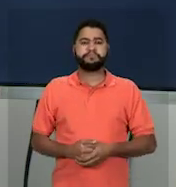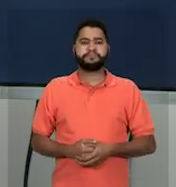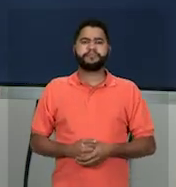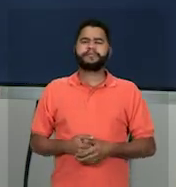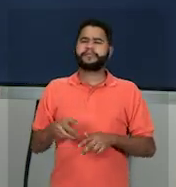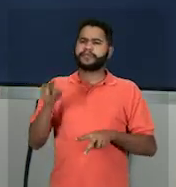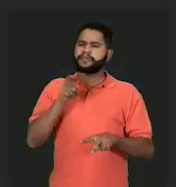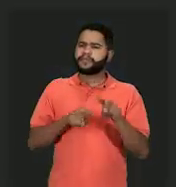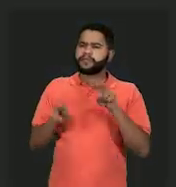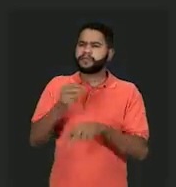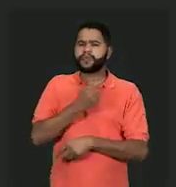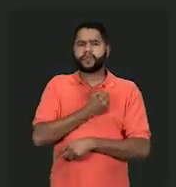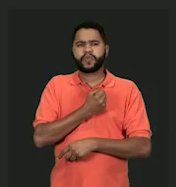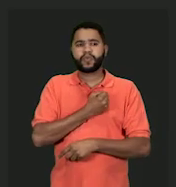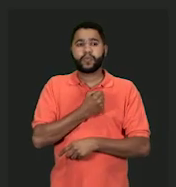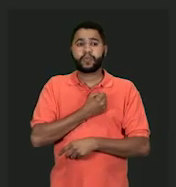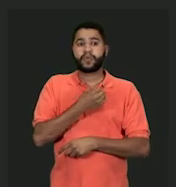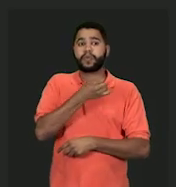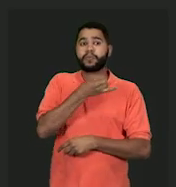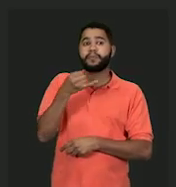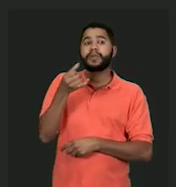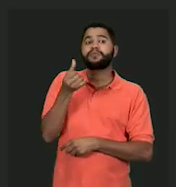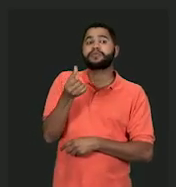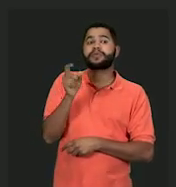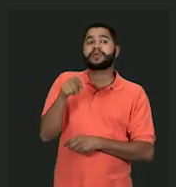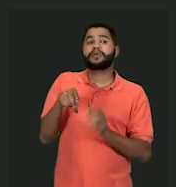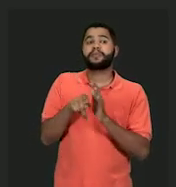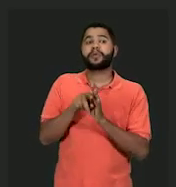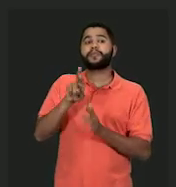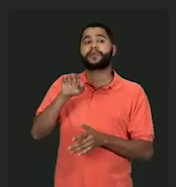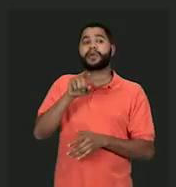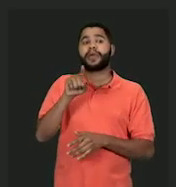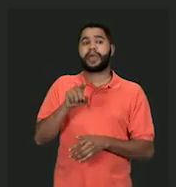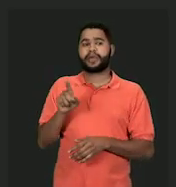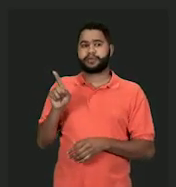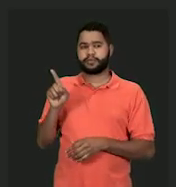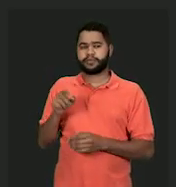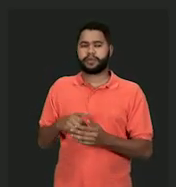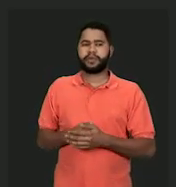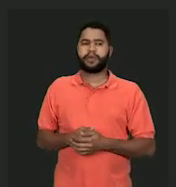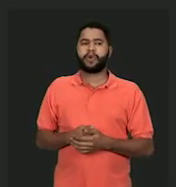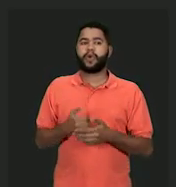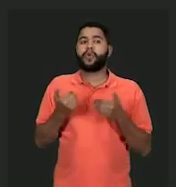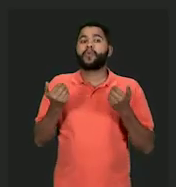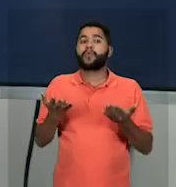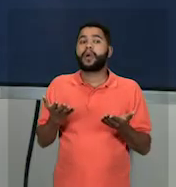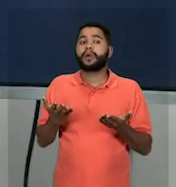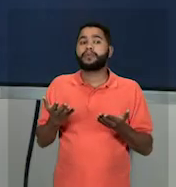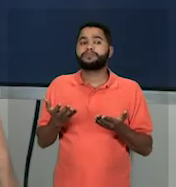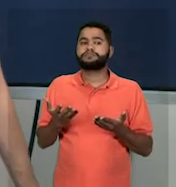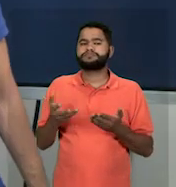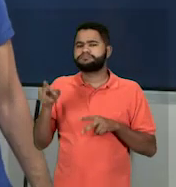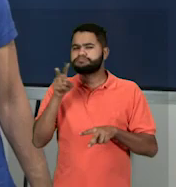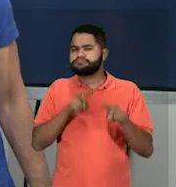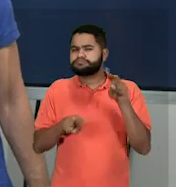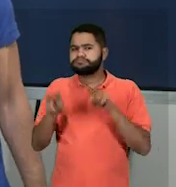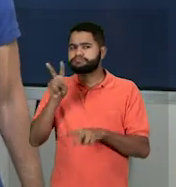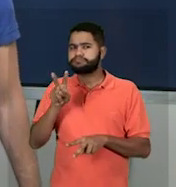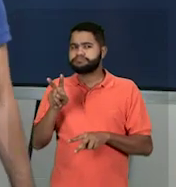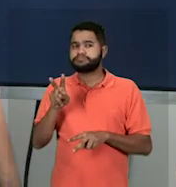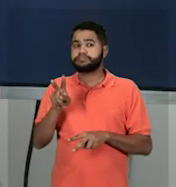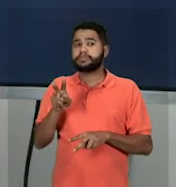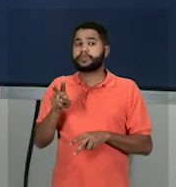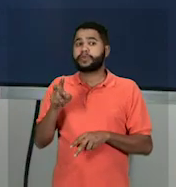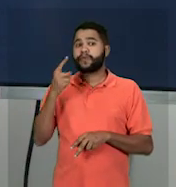verifique se o número menos seis é raiz dessa equação Então qual que vai ser o nosso trato para verificar se a